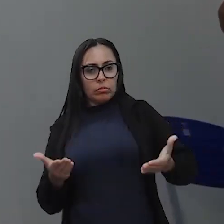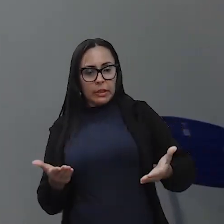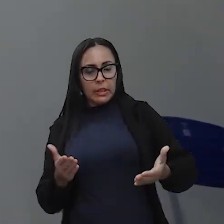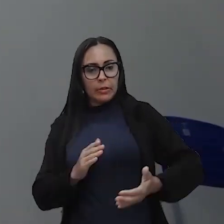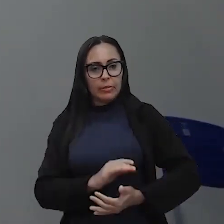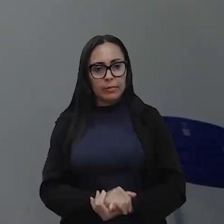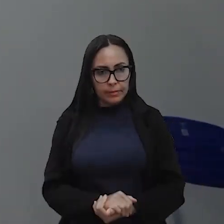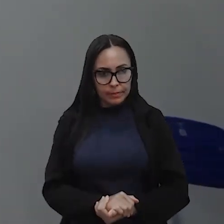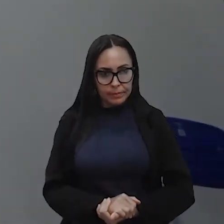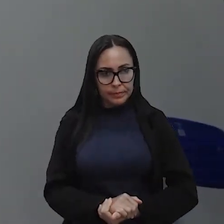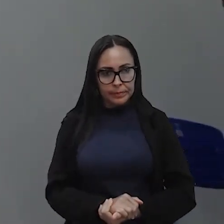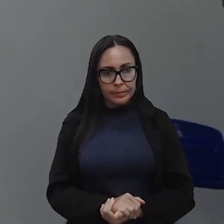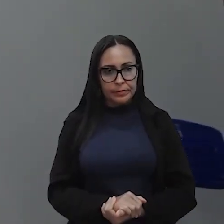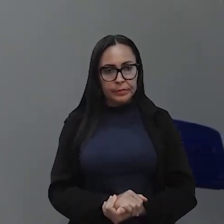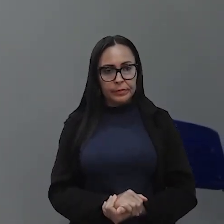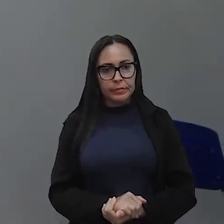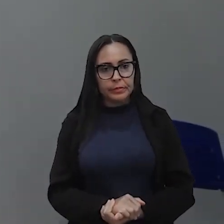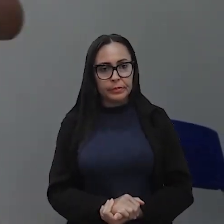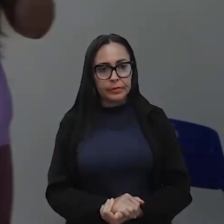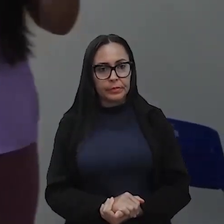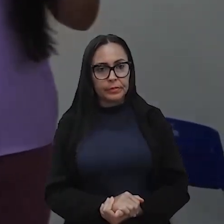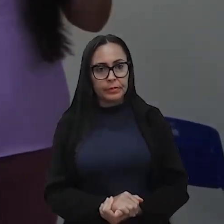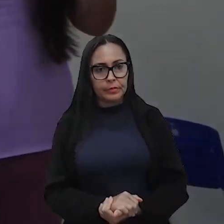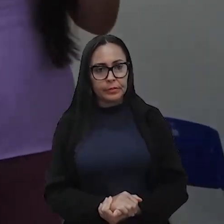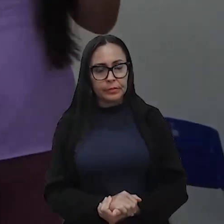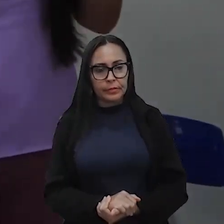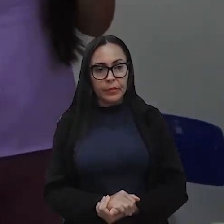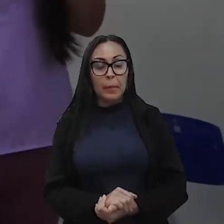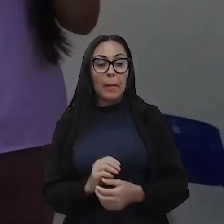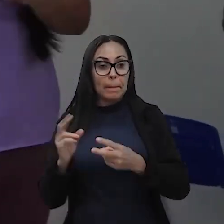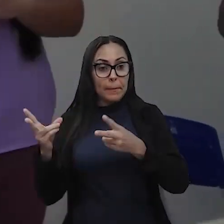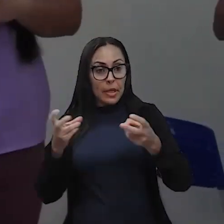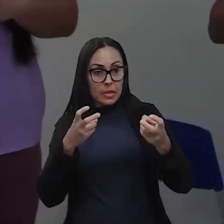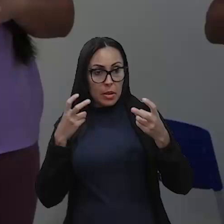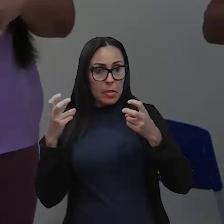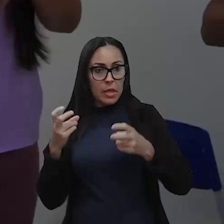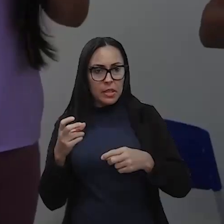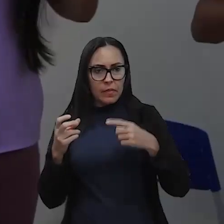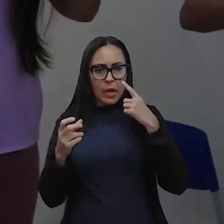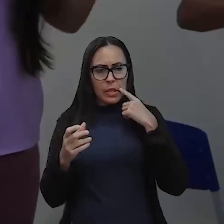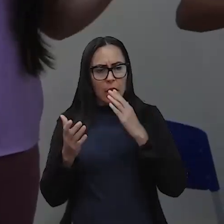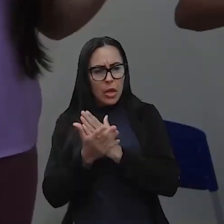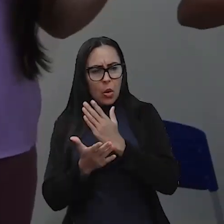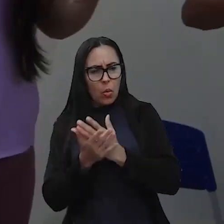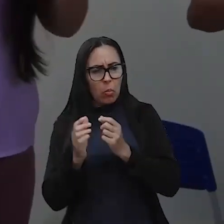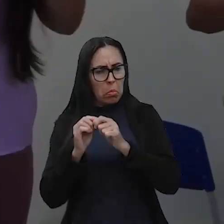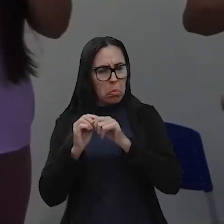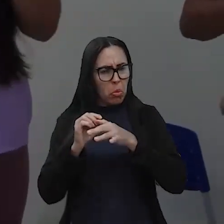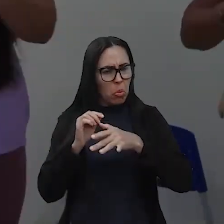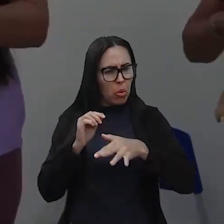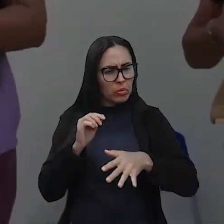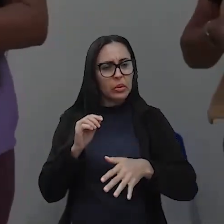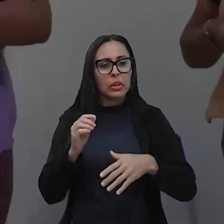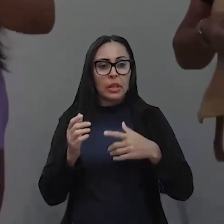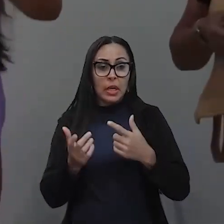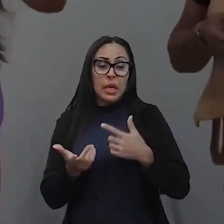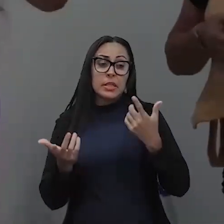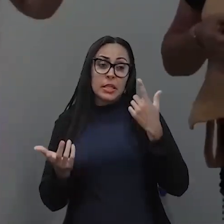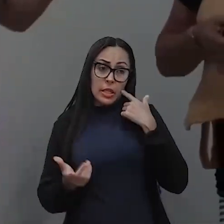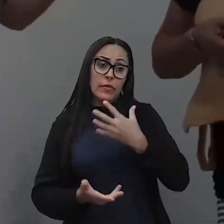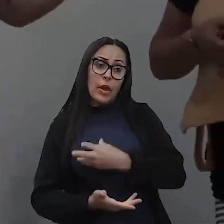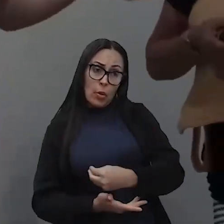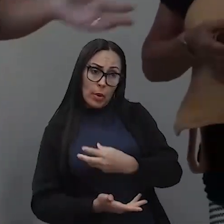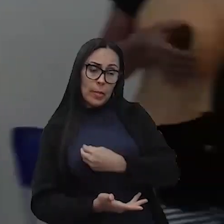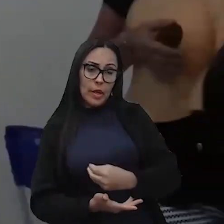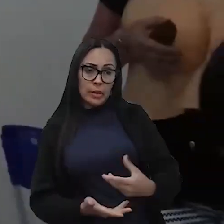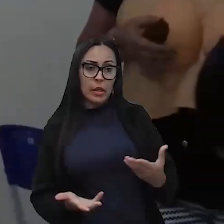ó, aperta, para identificar se vai sair alguma secreção. Se tiver amamentando um menino lindo como o meu, normal,